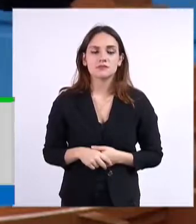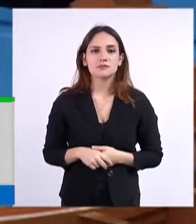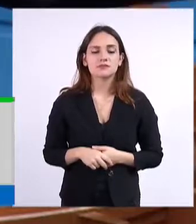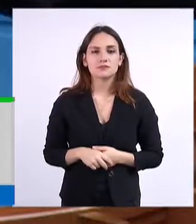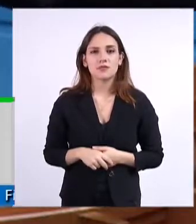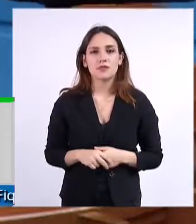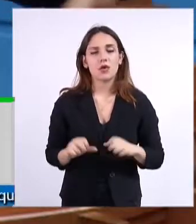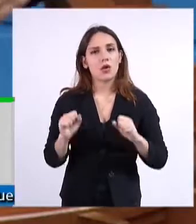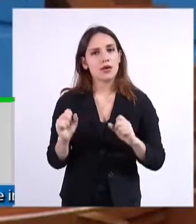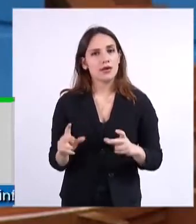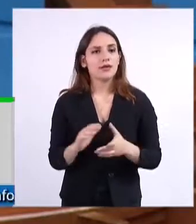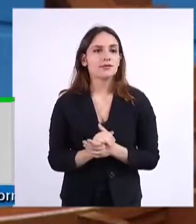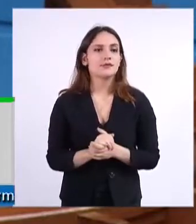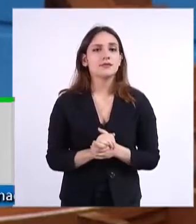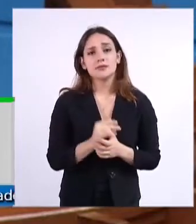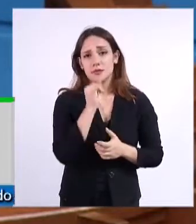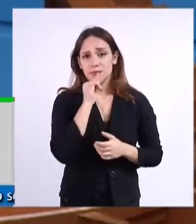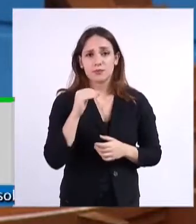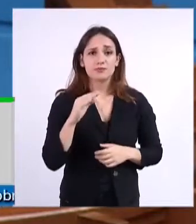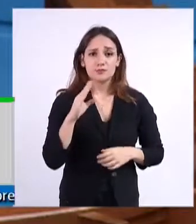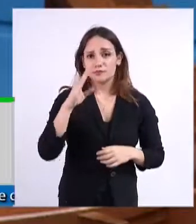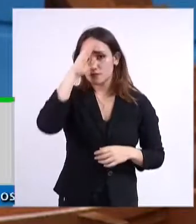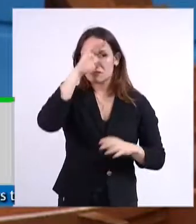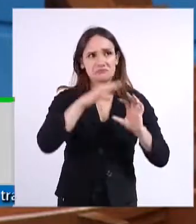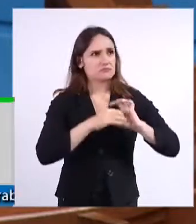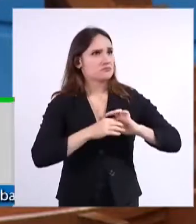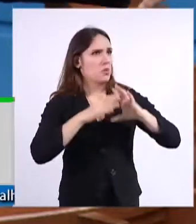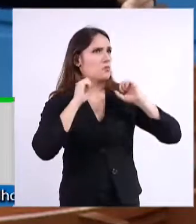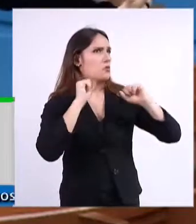a entrada de americanos aqui sem visto,